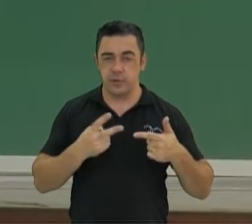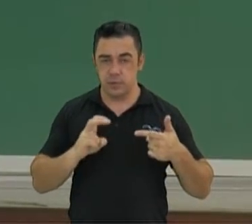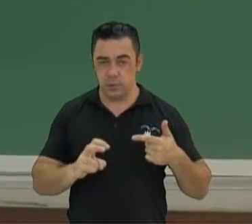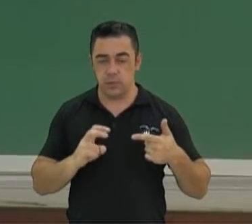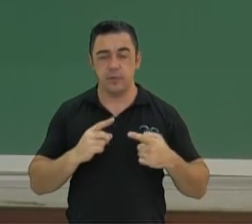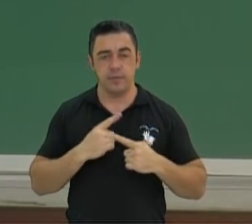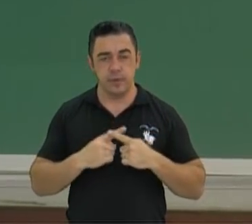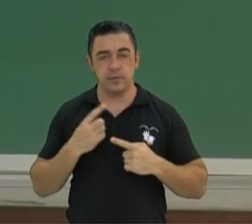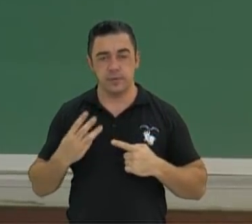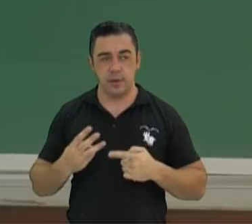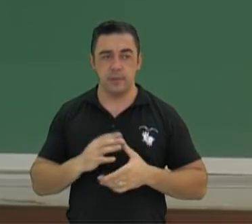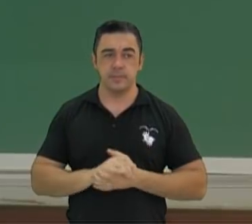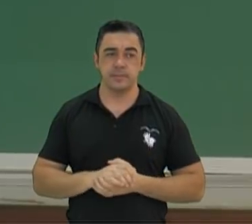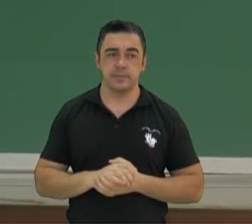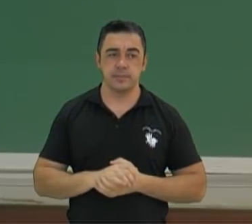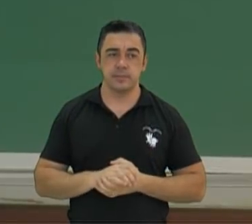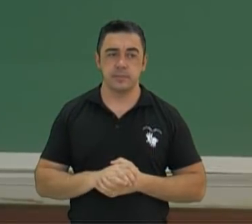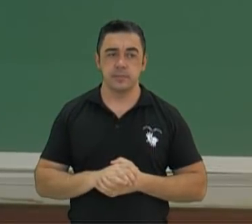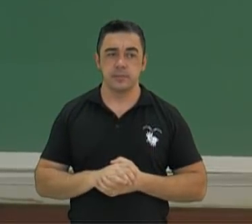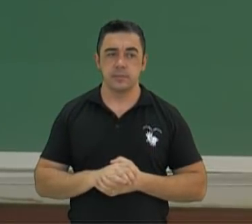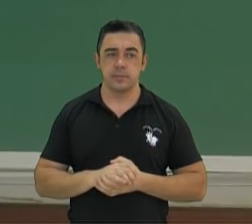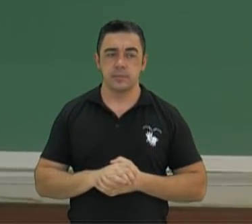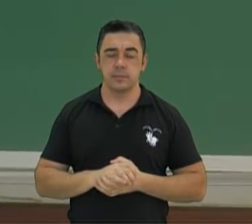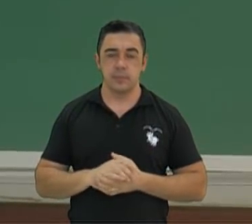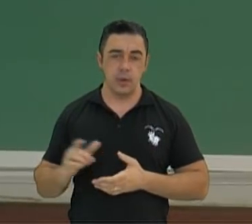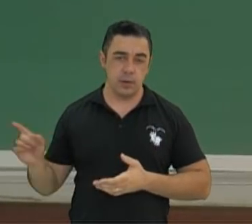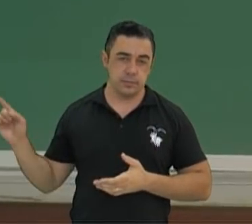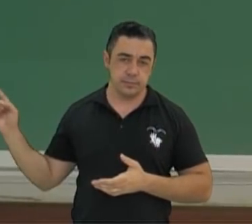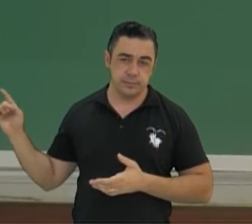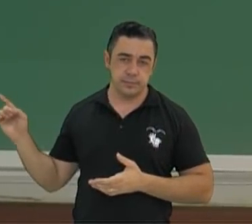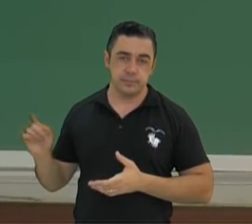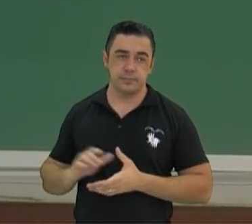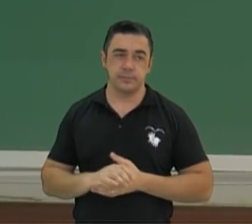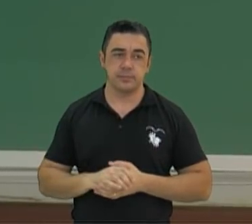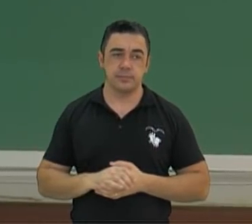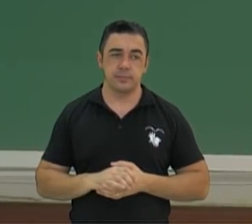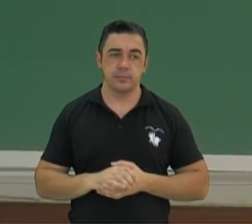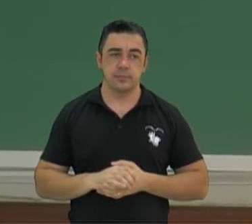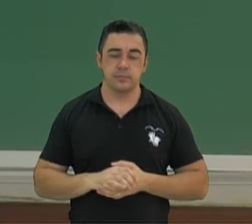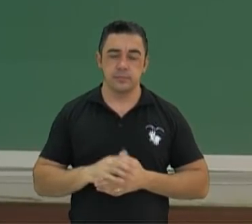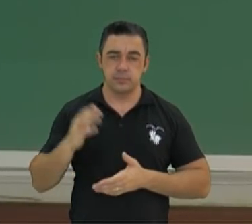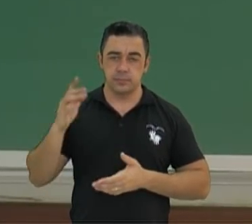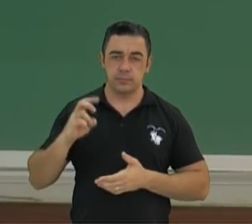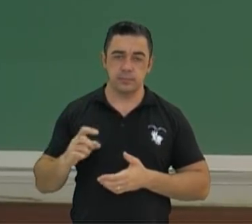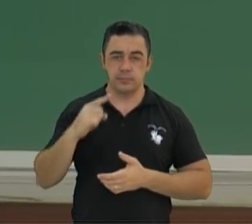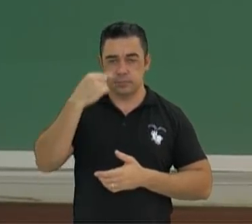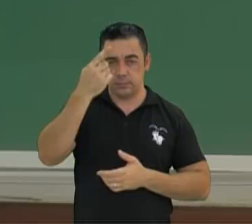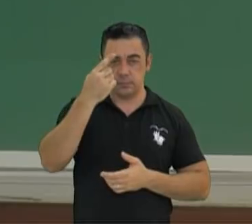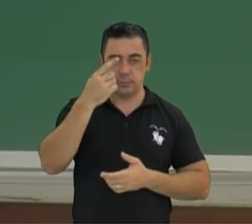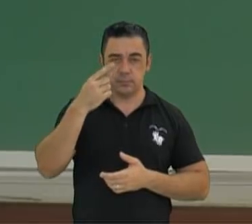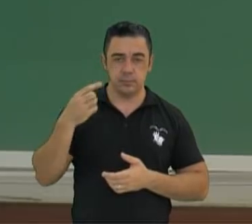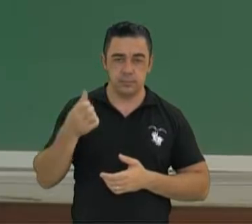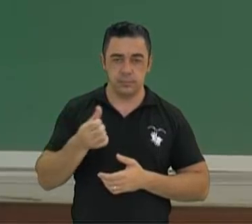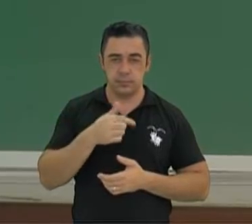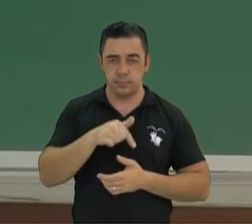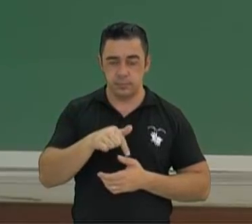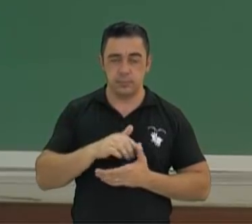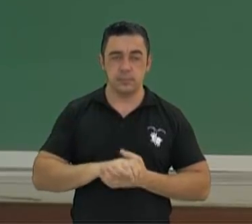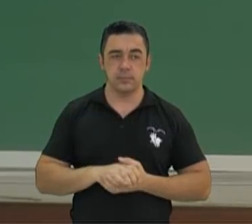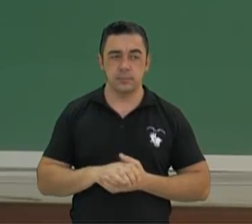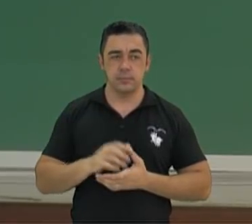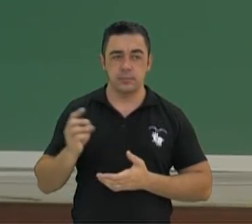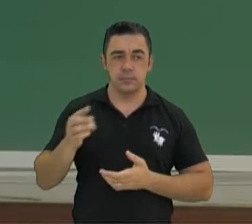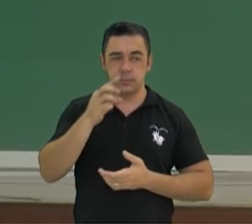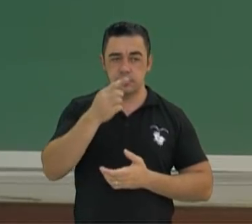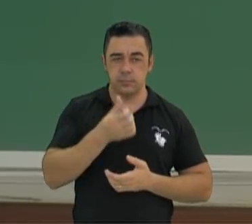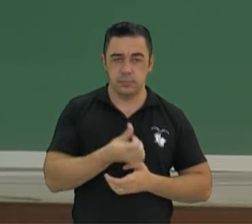2,25 vezes 3 que a gente tem que fazer, ó. Tá aqui a continha. 3 vezes 5, 15, sobe 1. 3 vezes 2, 6, mais 1, 7. 3 vezes